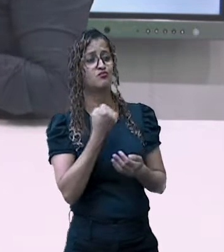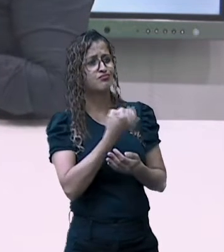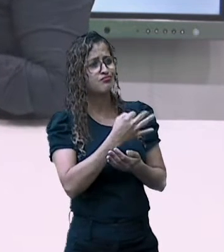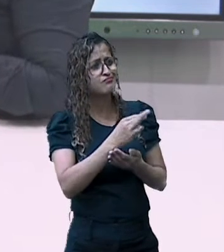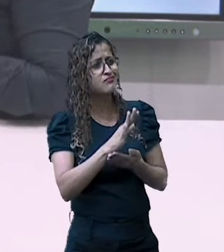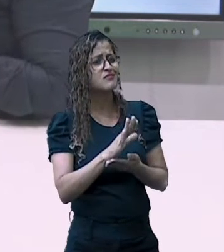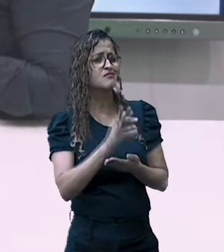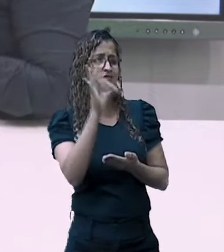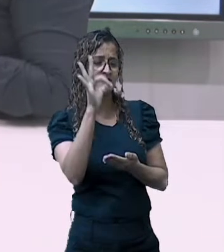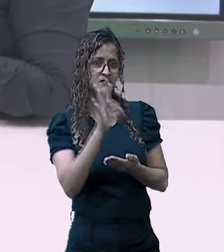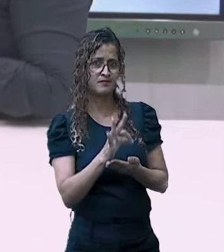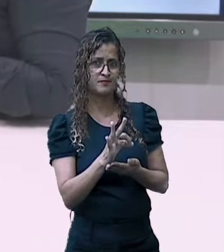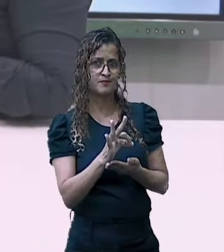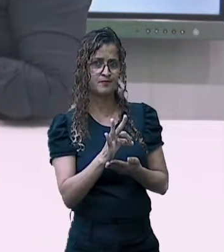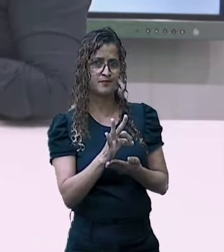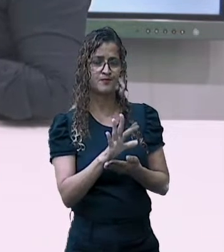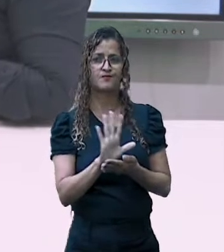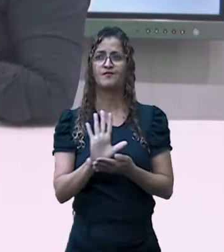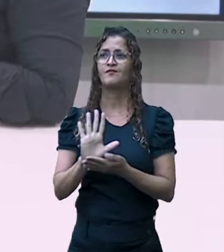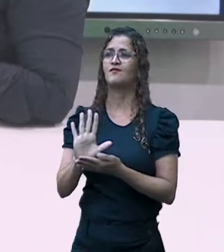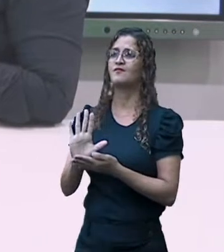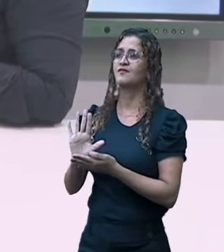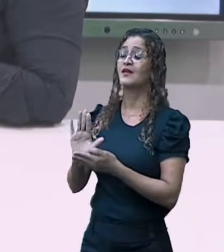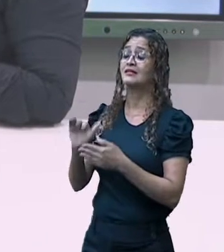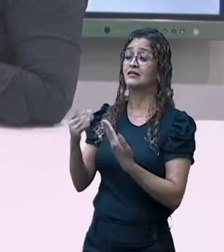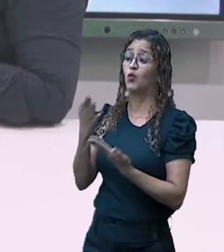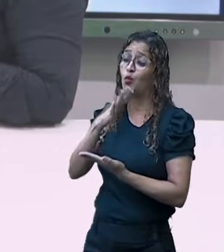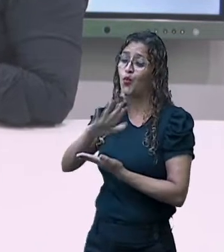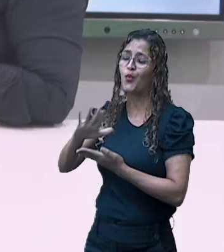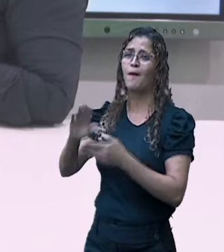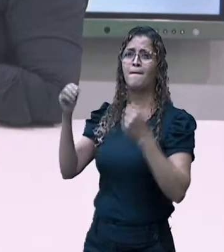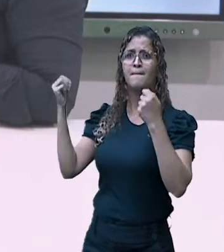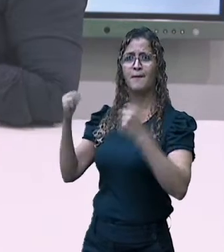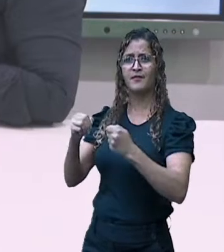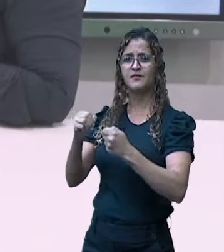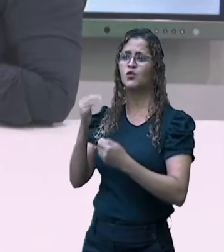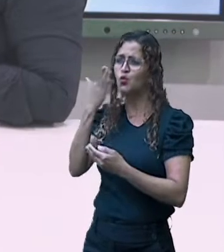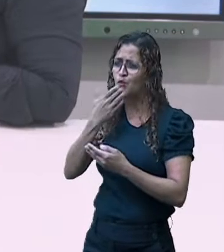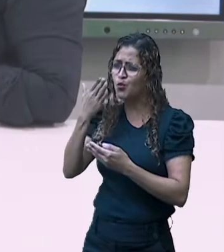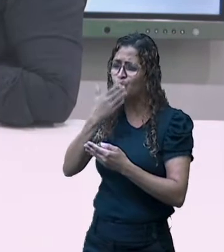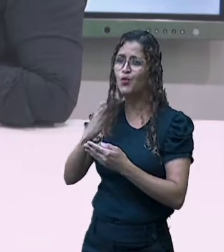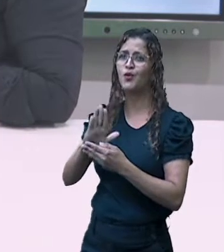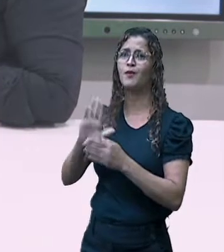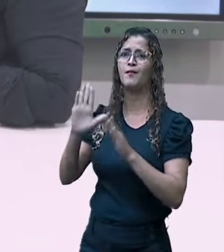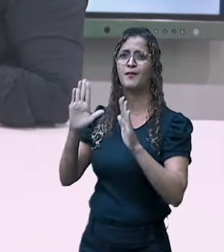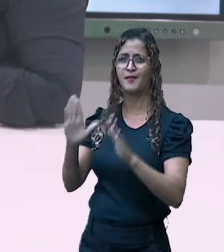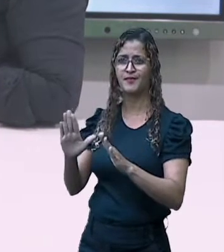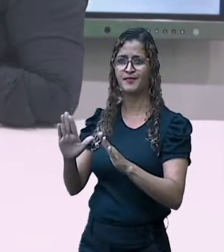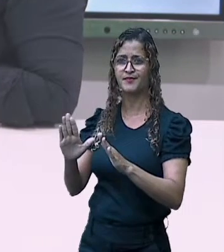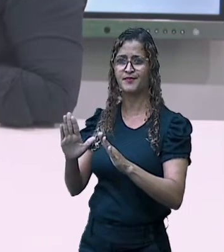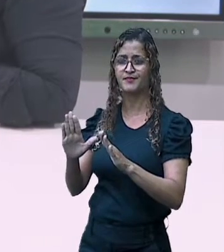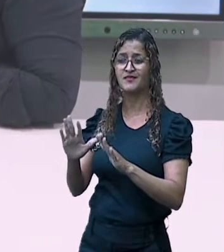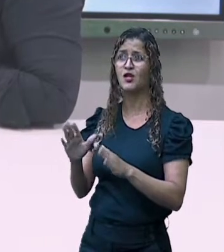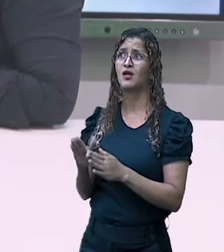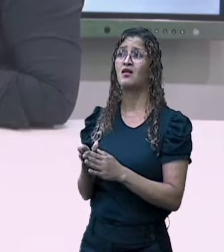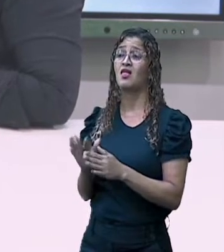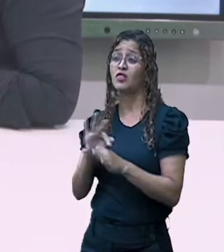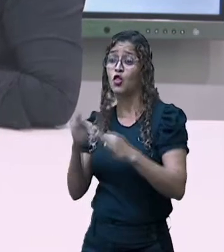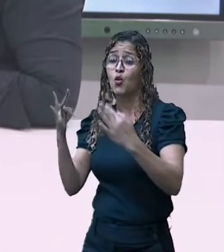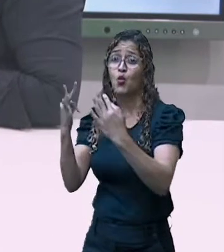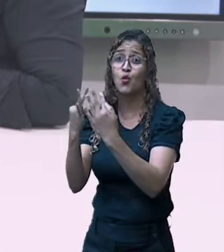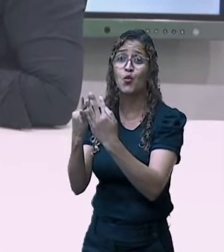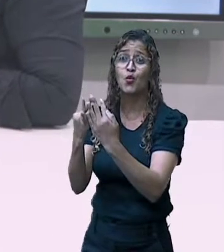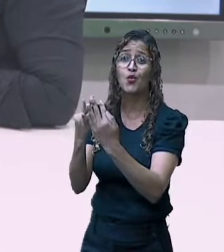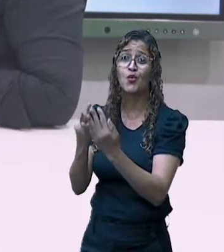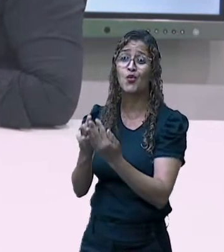certa, não é isso? Isso. Então, a criança, ela pode comer o doce. Hoje em dia, alguns pais optam por